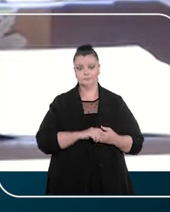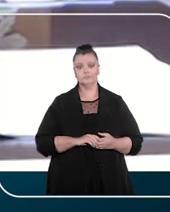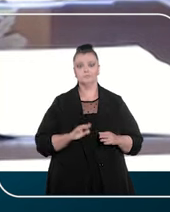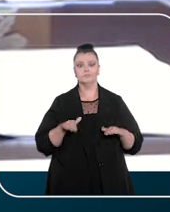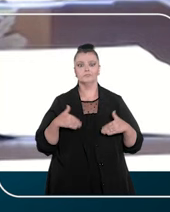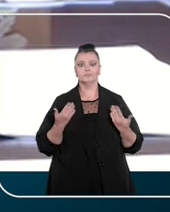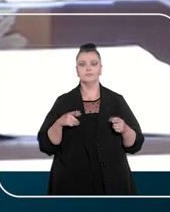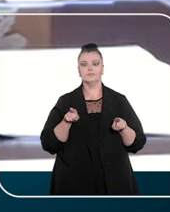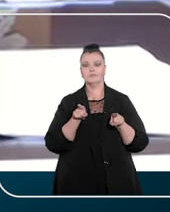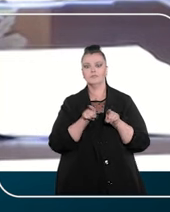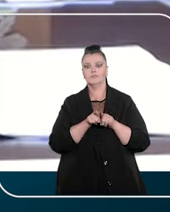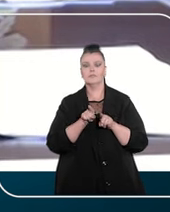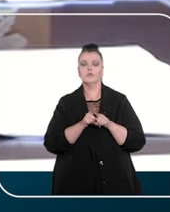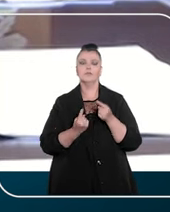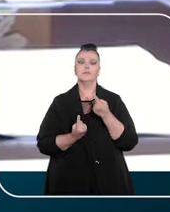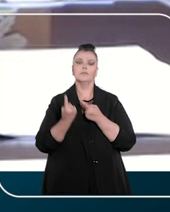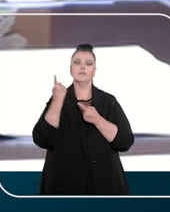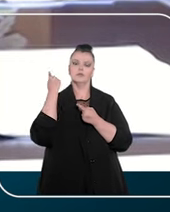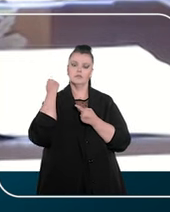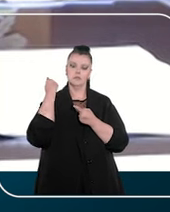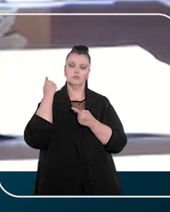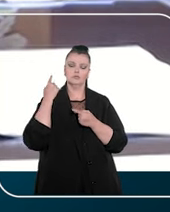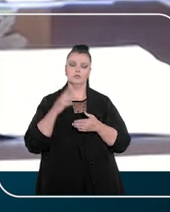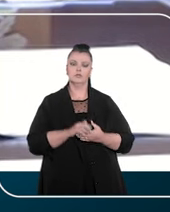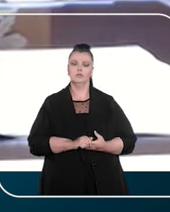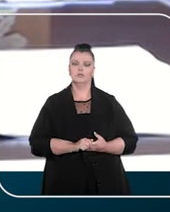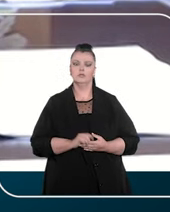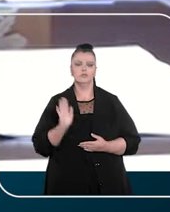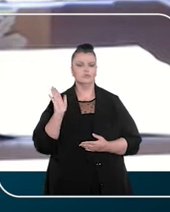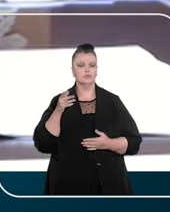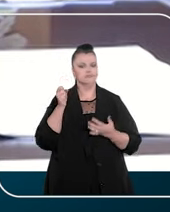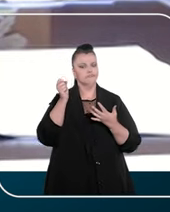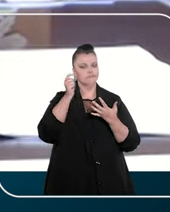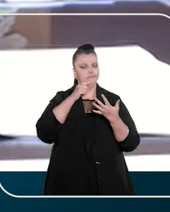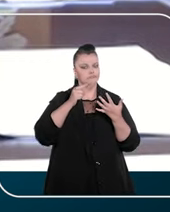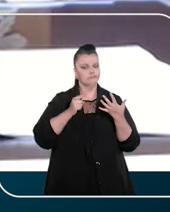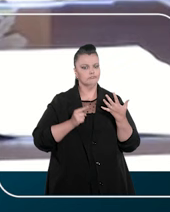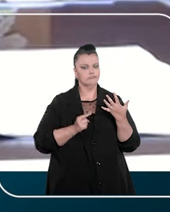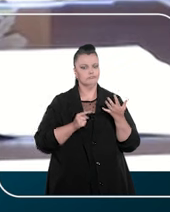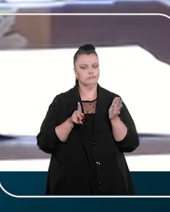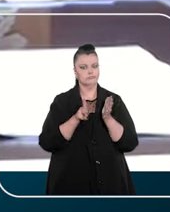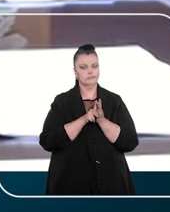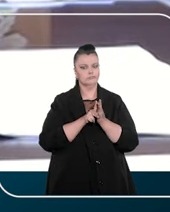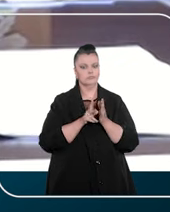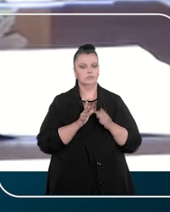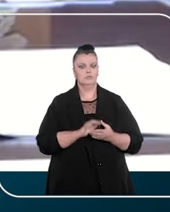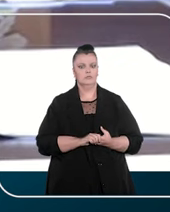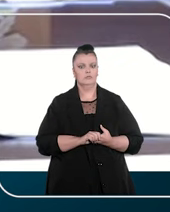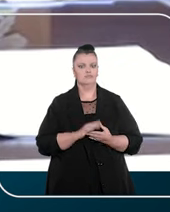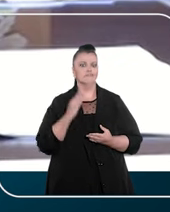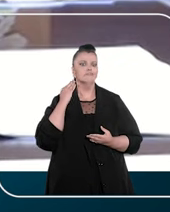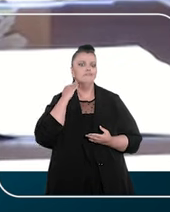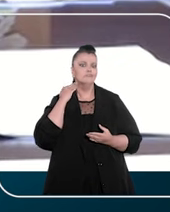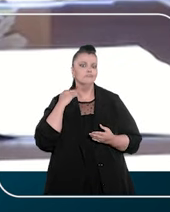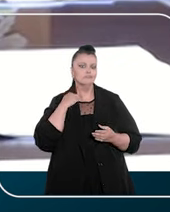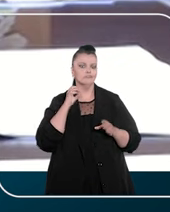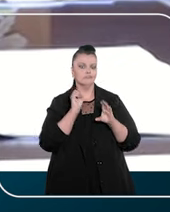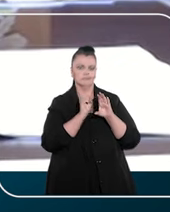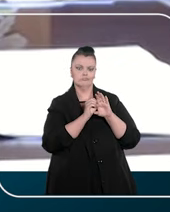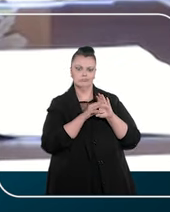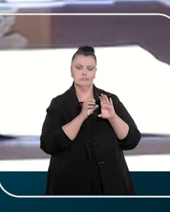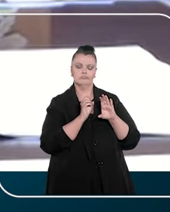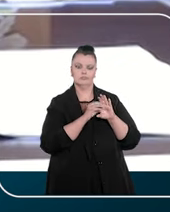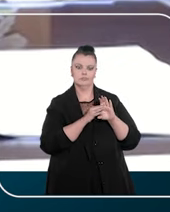no passado também, com as questões das cadernetas de poupança. Muitas demandas ingressaram sem que se